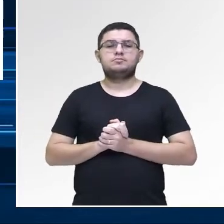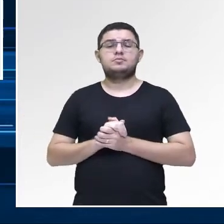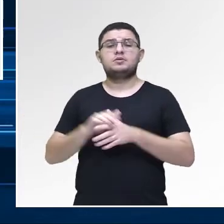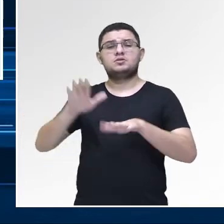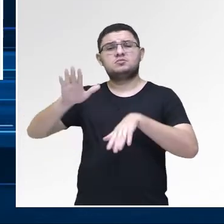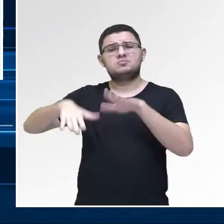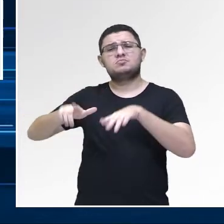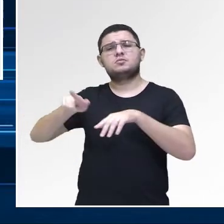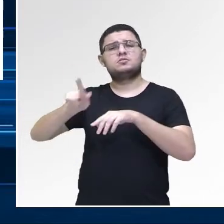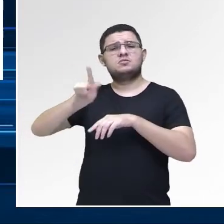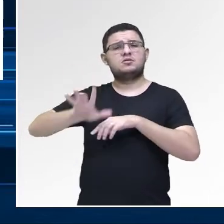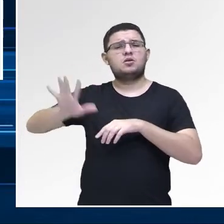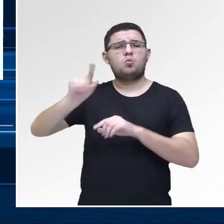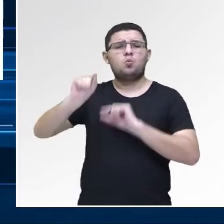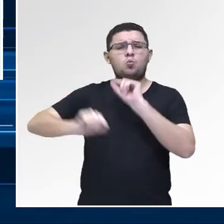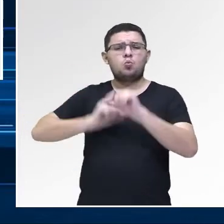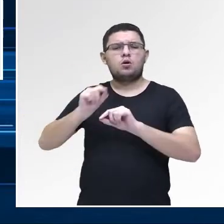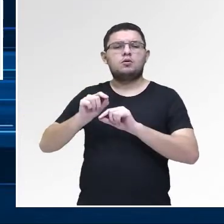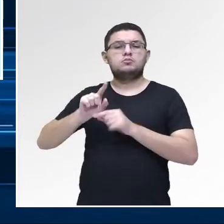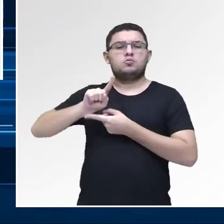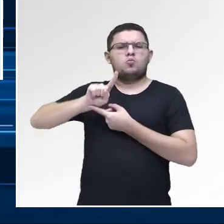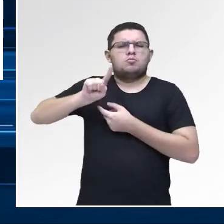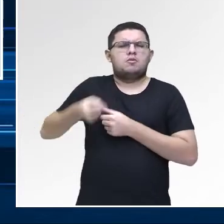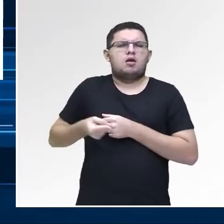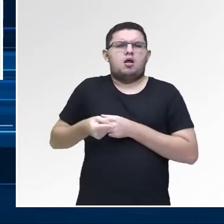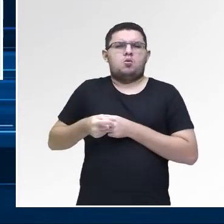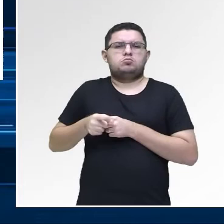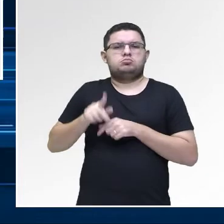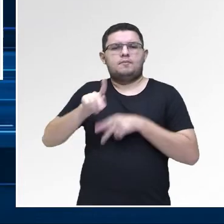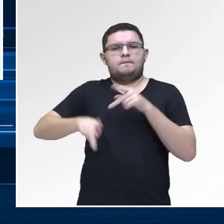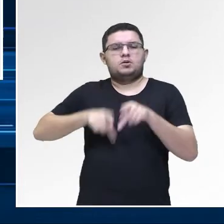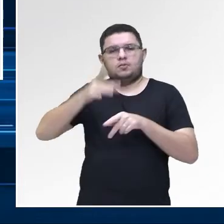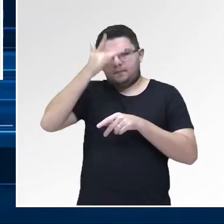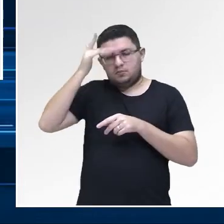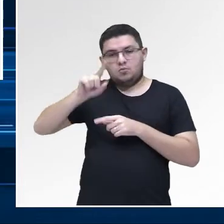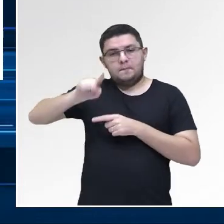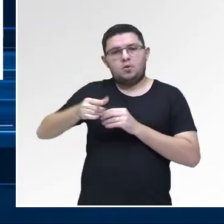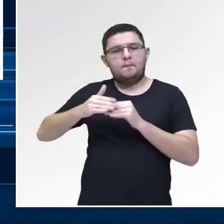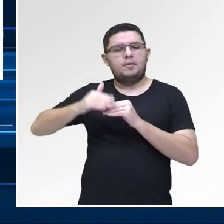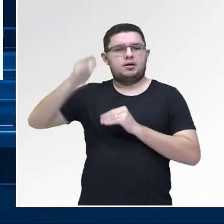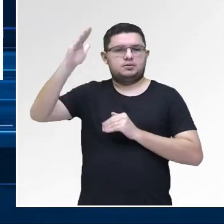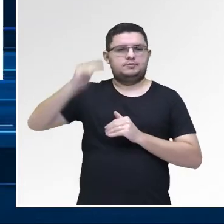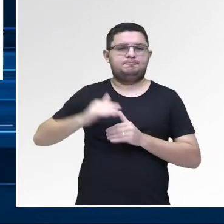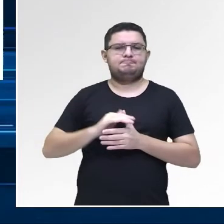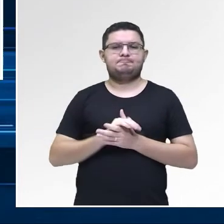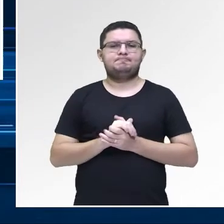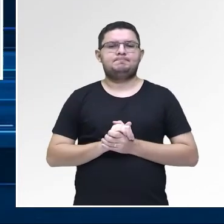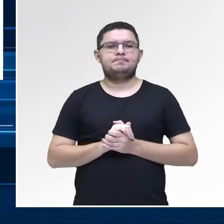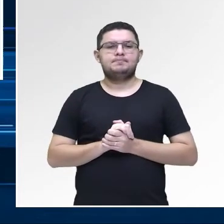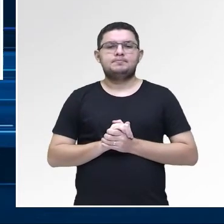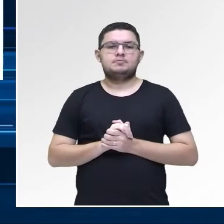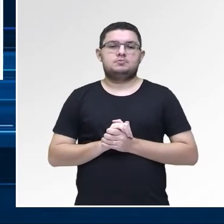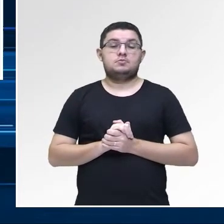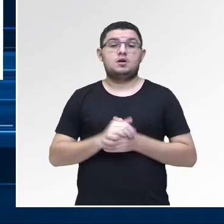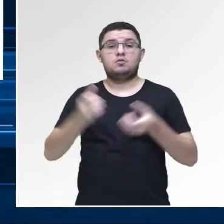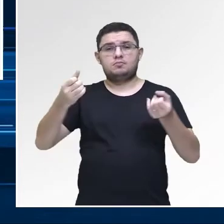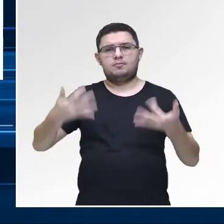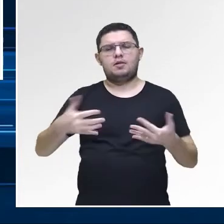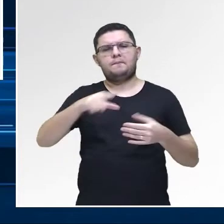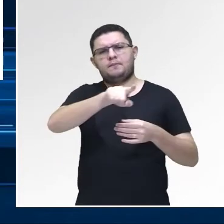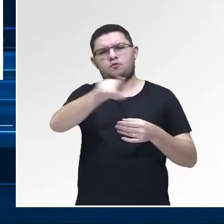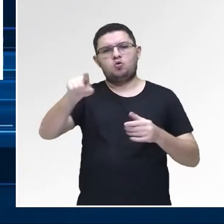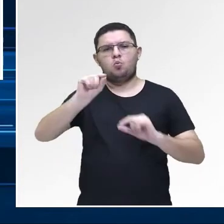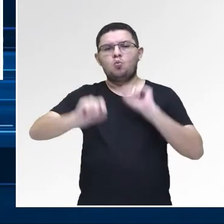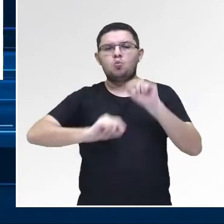né, mais de 1 milhão de habitantes. Então, para ficar mais claro para vocês, né, a